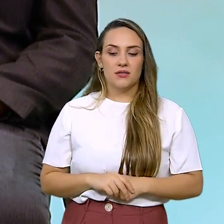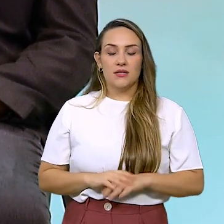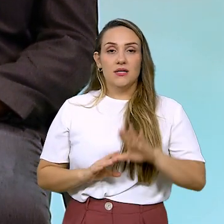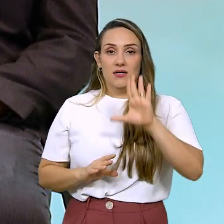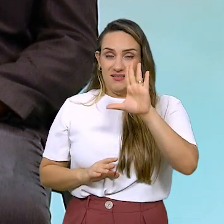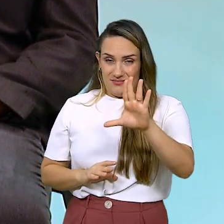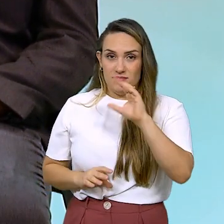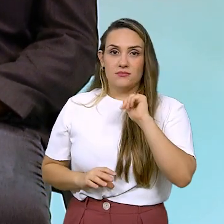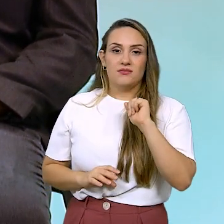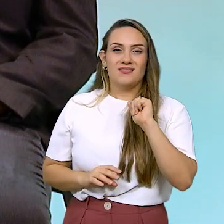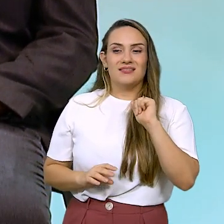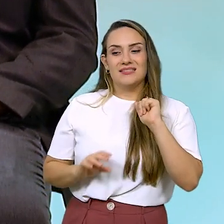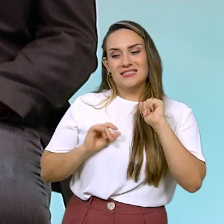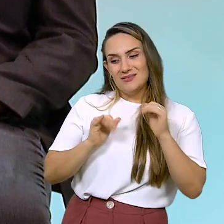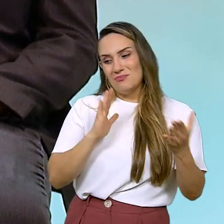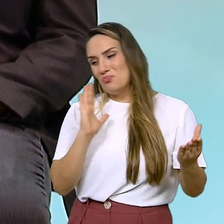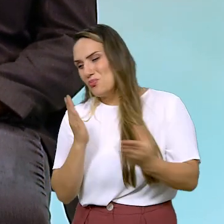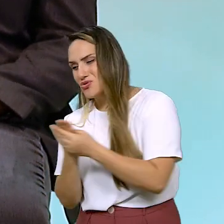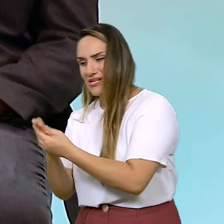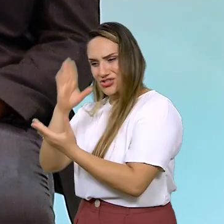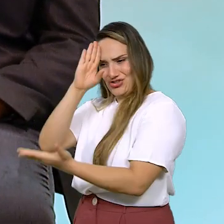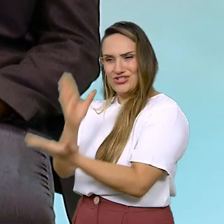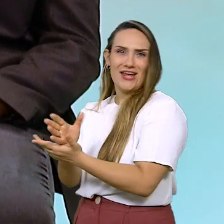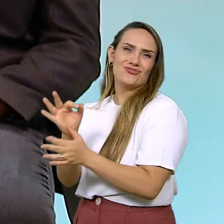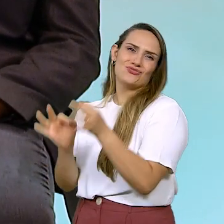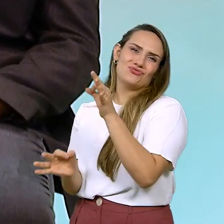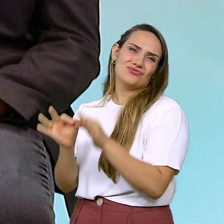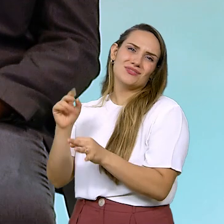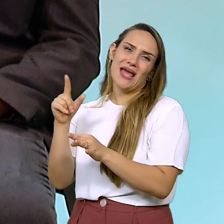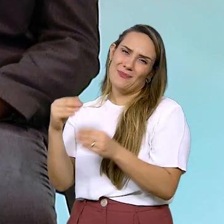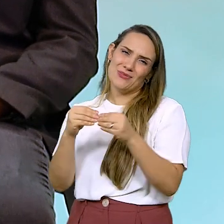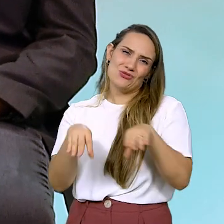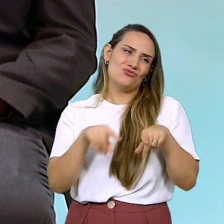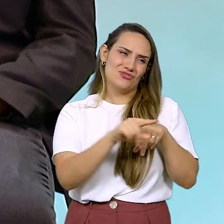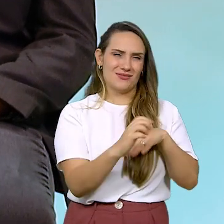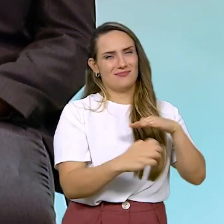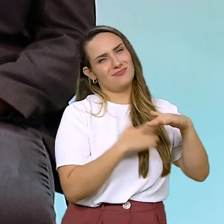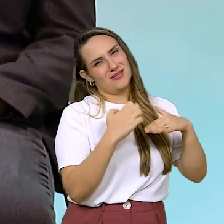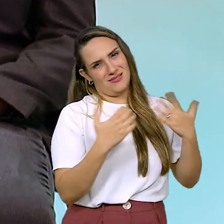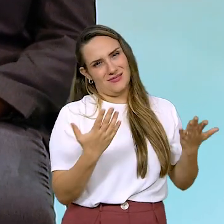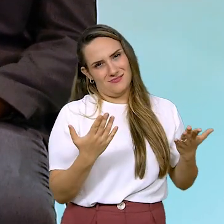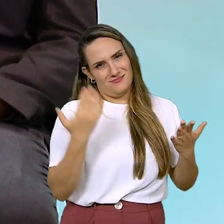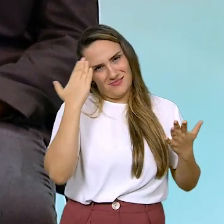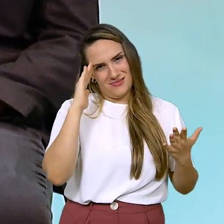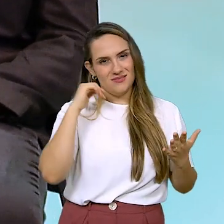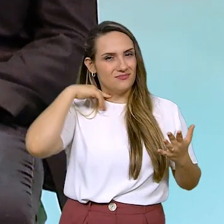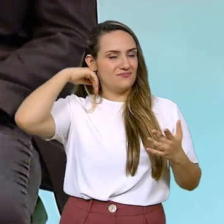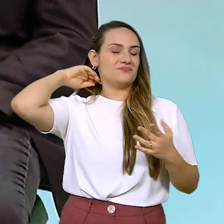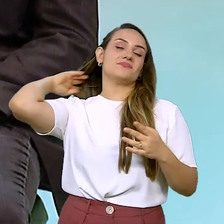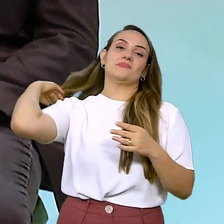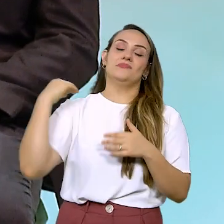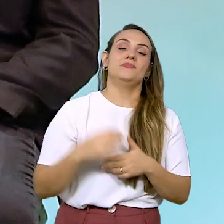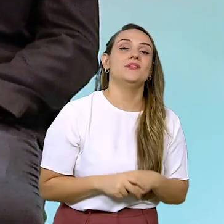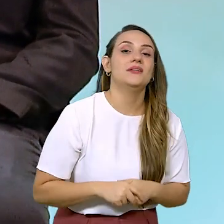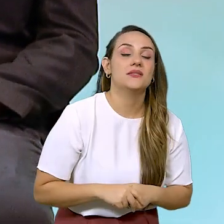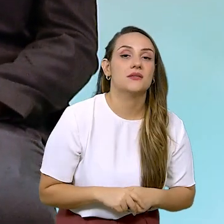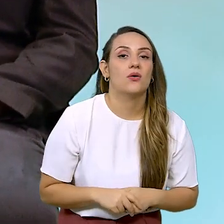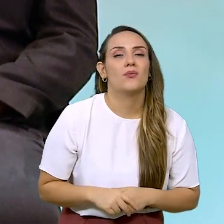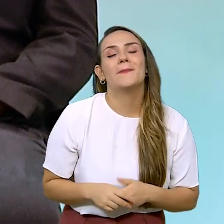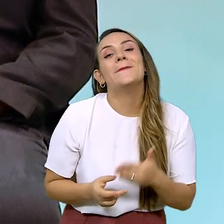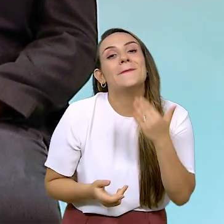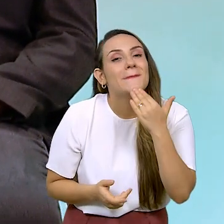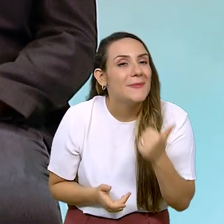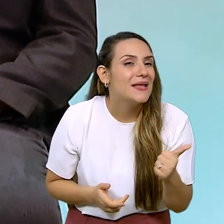ação judicial, ela acaba sendo meio gravosa para a empresa, no caso de uma denegatória aí por parte do Estado.